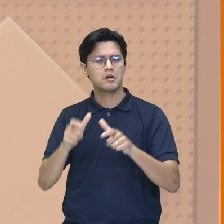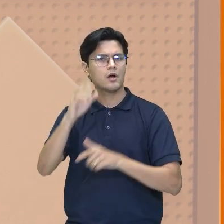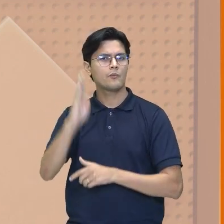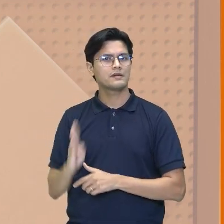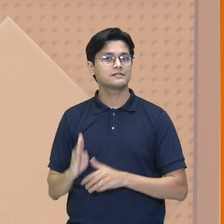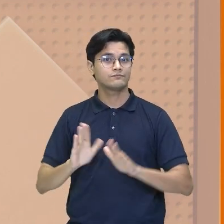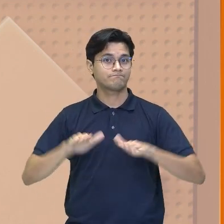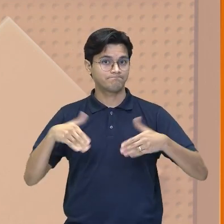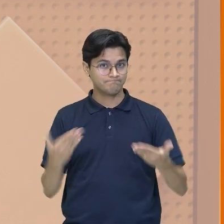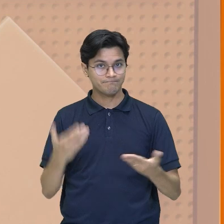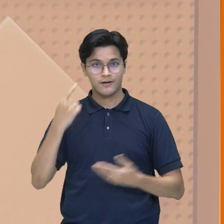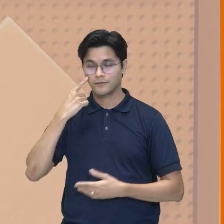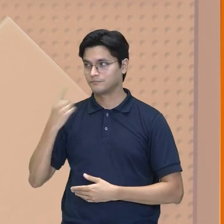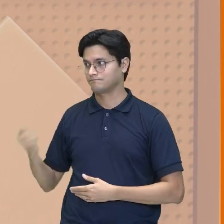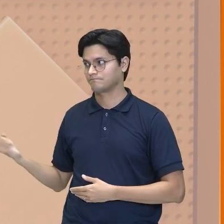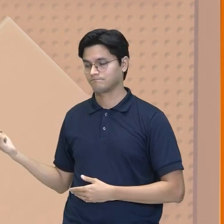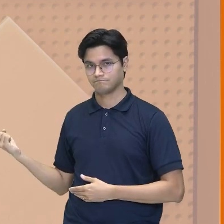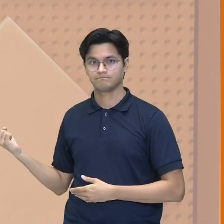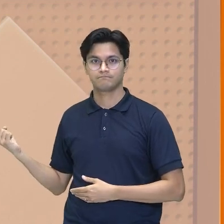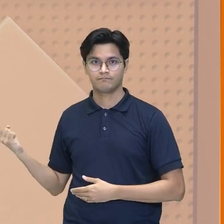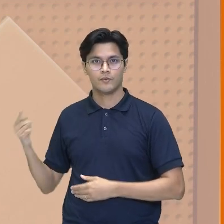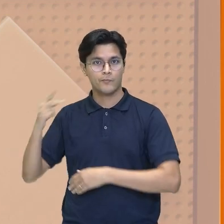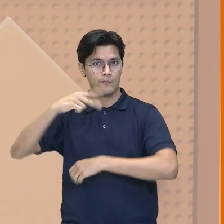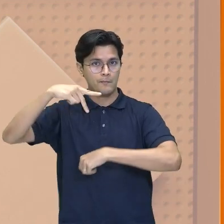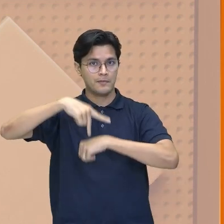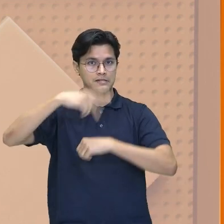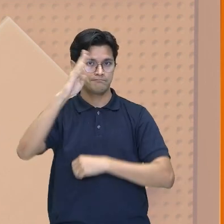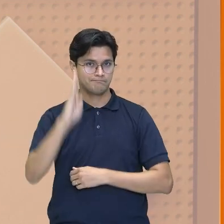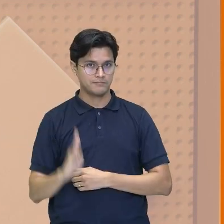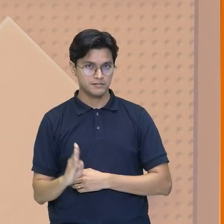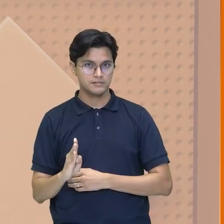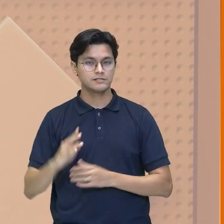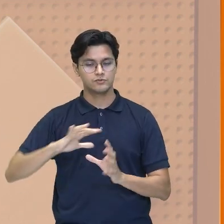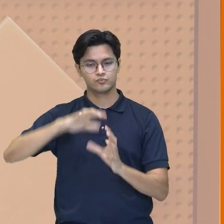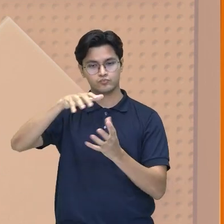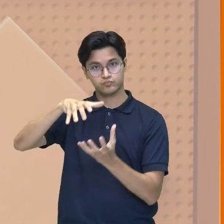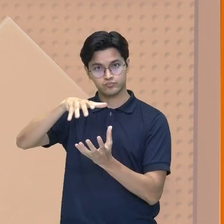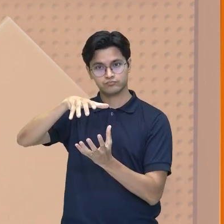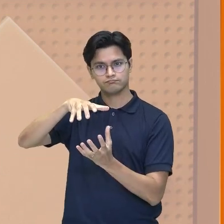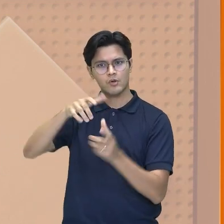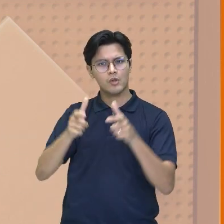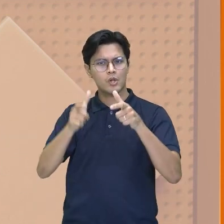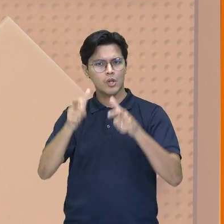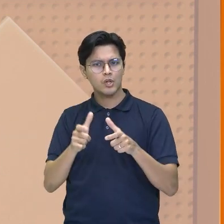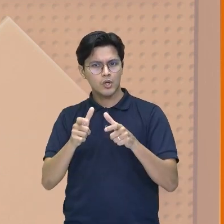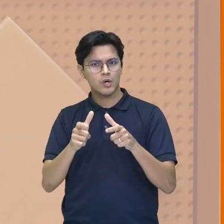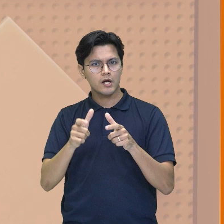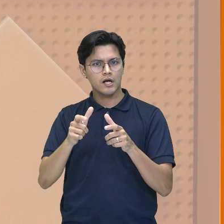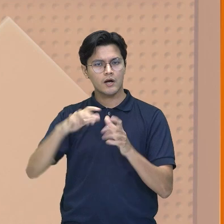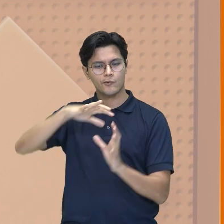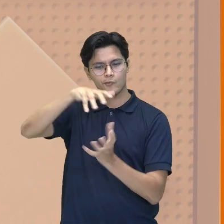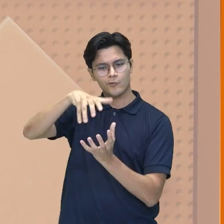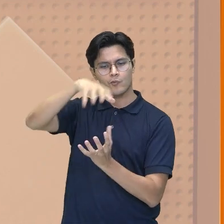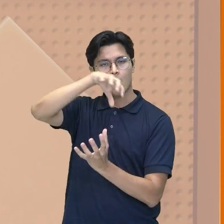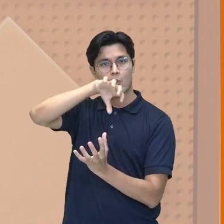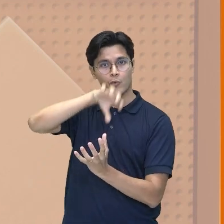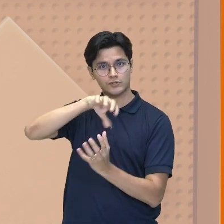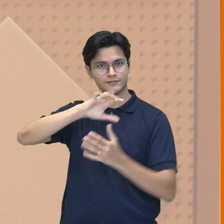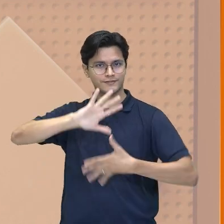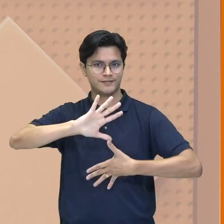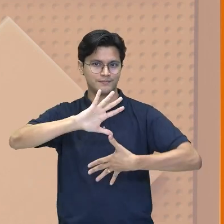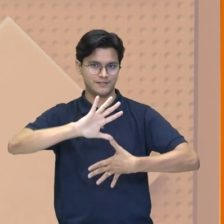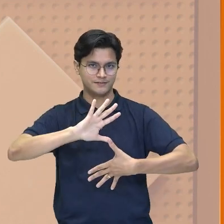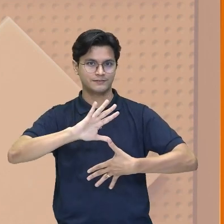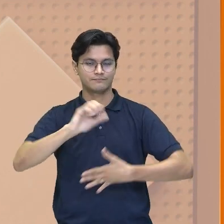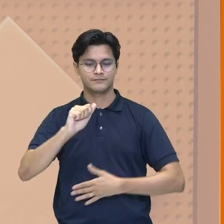aí que o nosso país ele está localizado aí no continente americano, É o